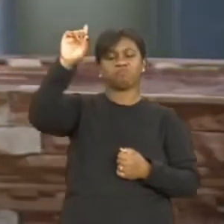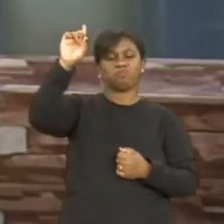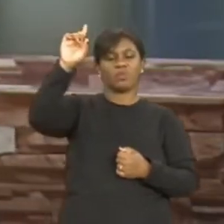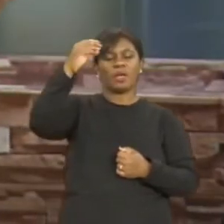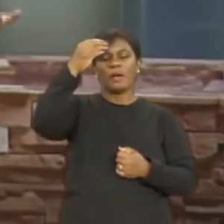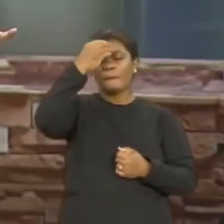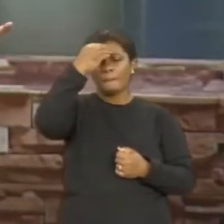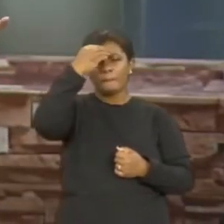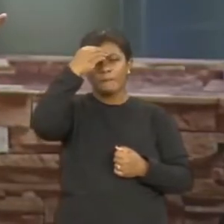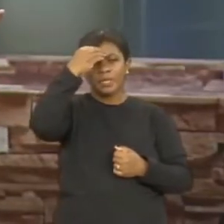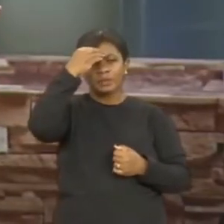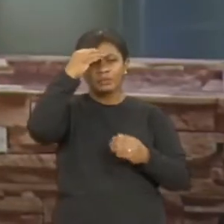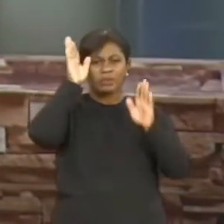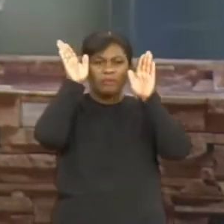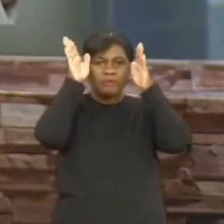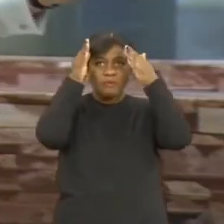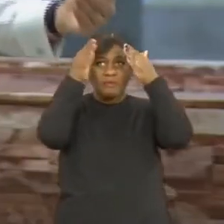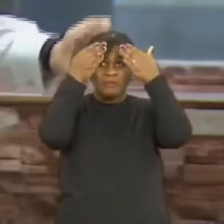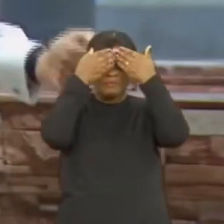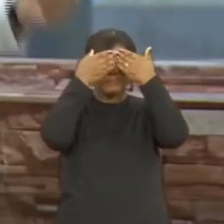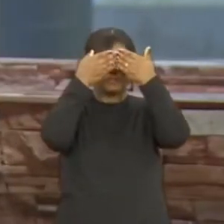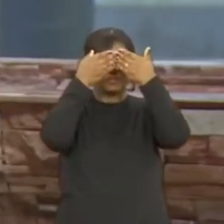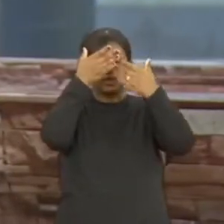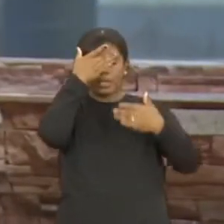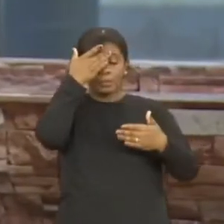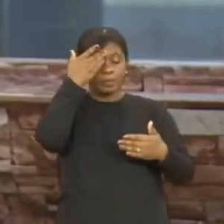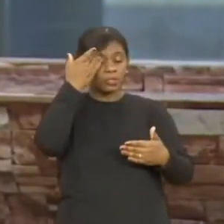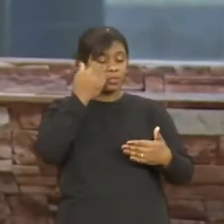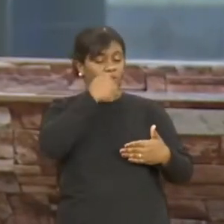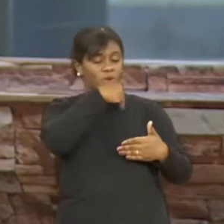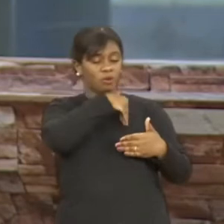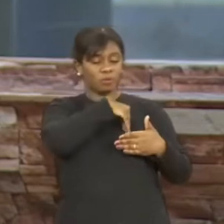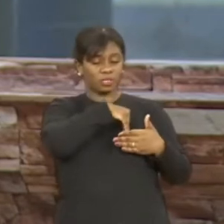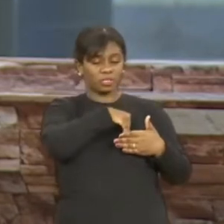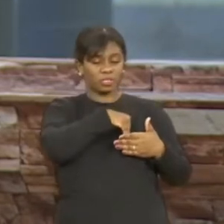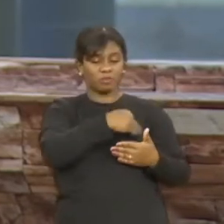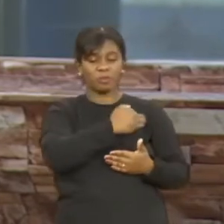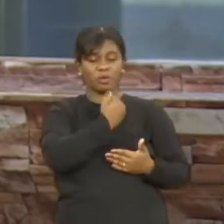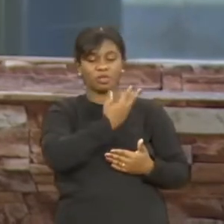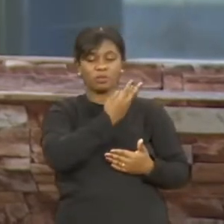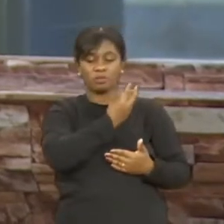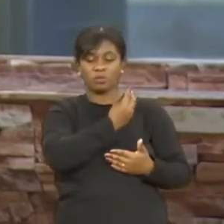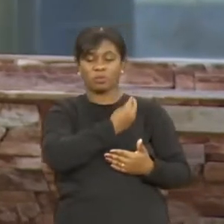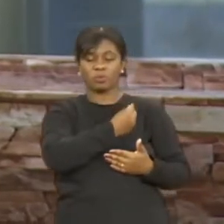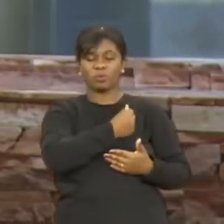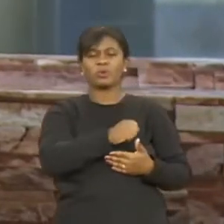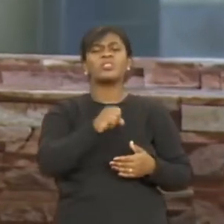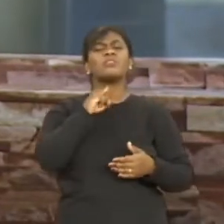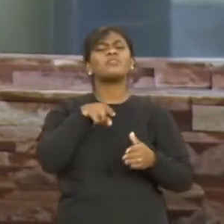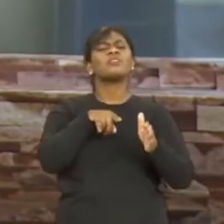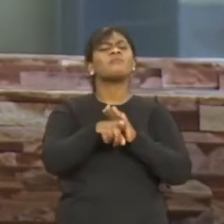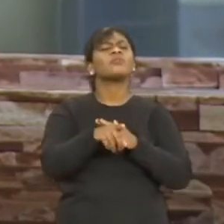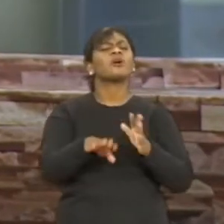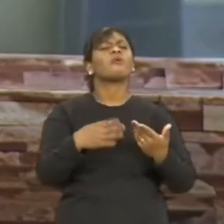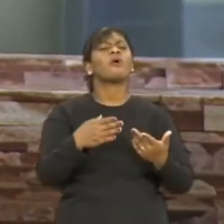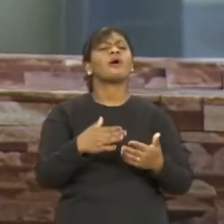ficando cauterizada e a pessoa vai morrendo aos poucos. Se você perguntar qual é a maior doença do